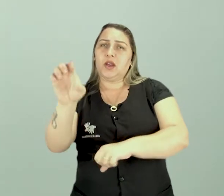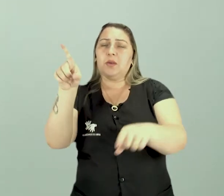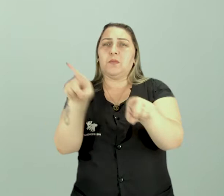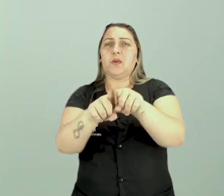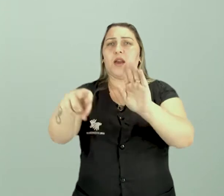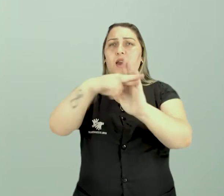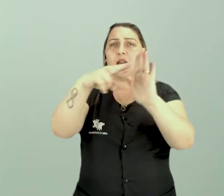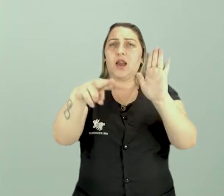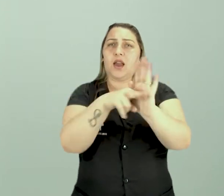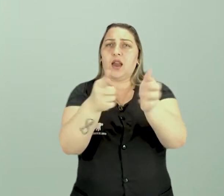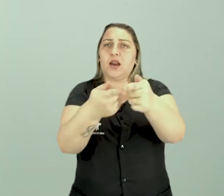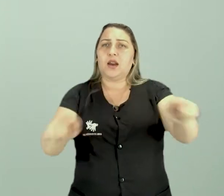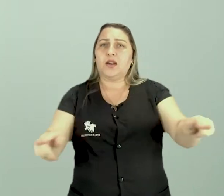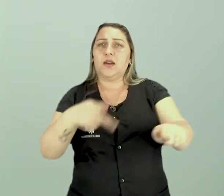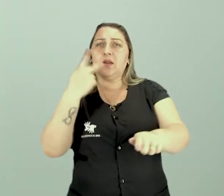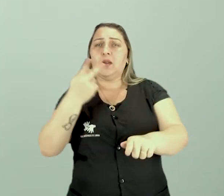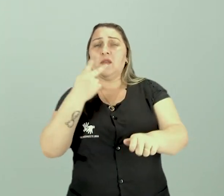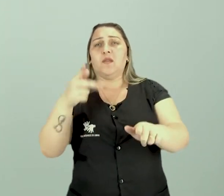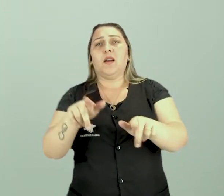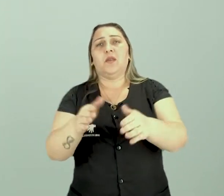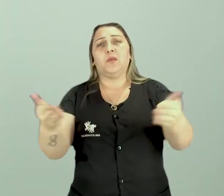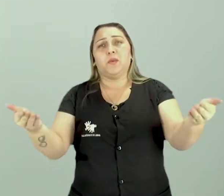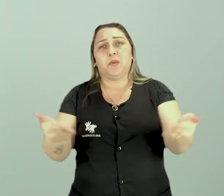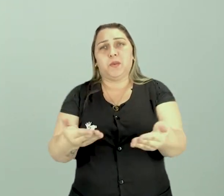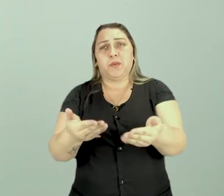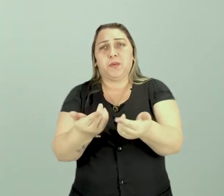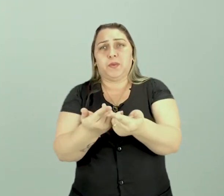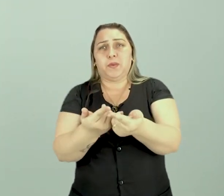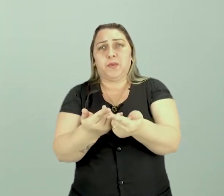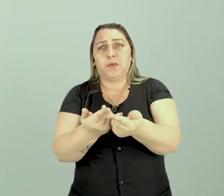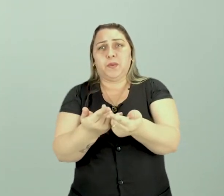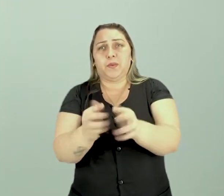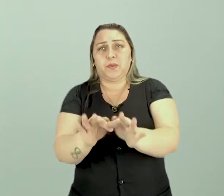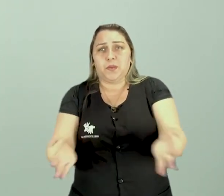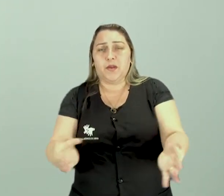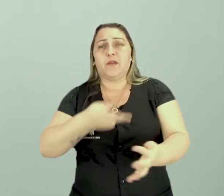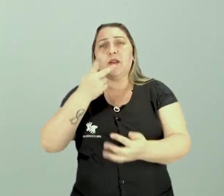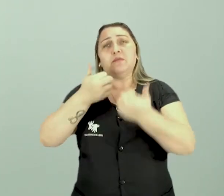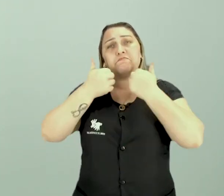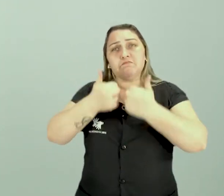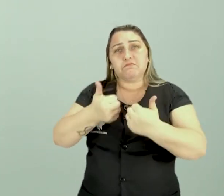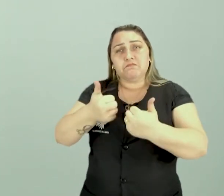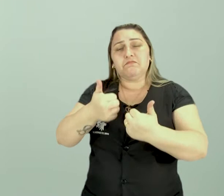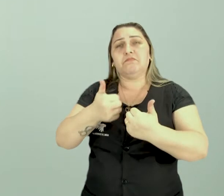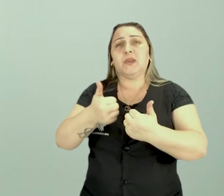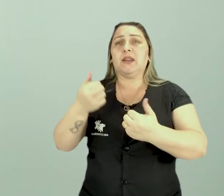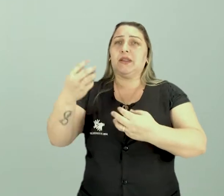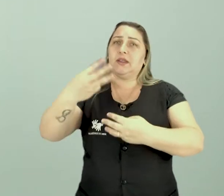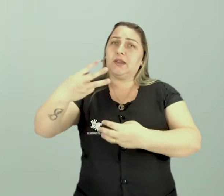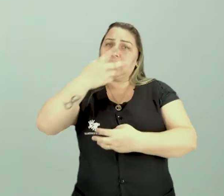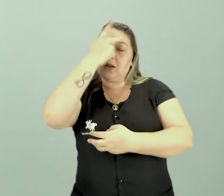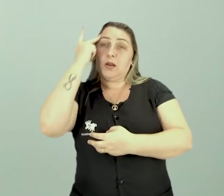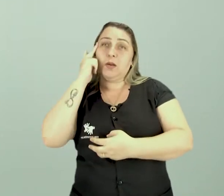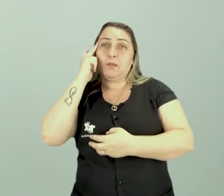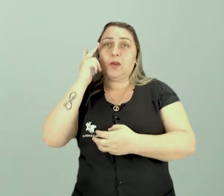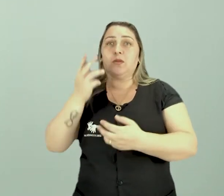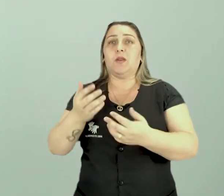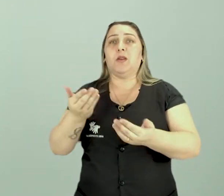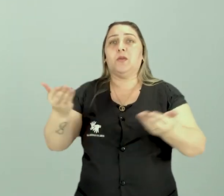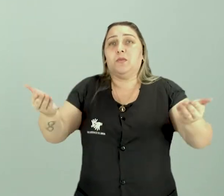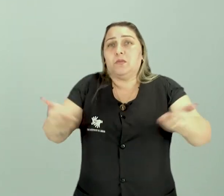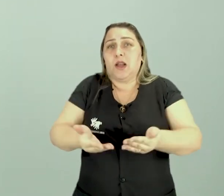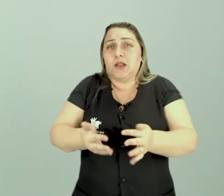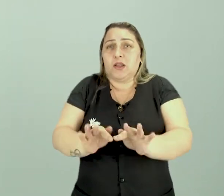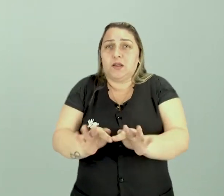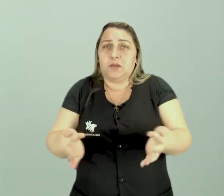regra gramatical me diz do simple present. Quando nós falamos de forma positiva para a terceira pessoa no presente simples,